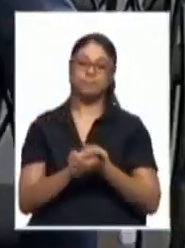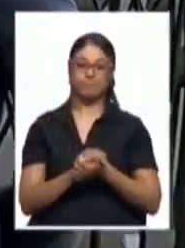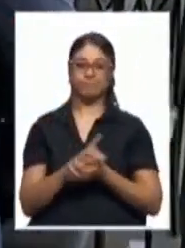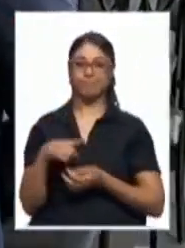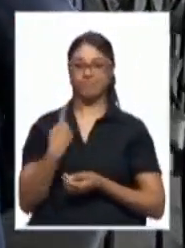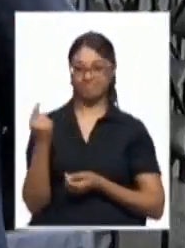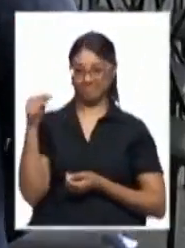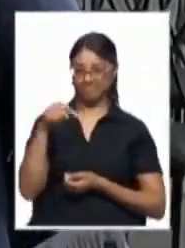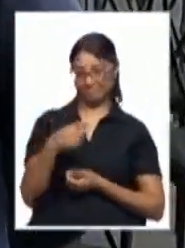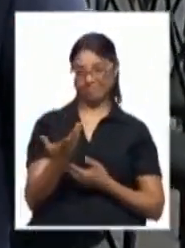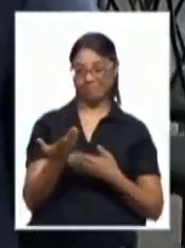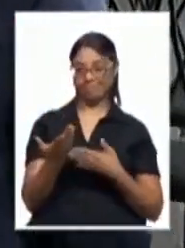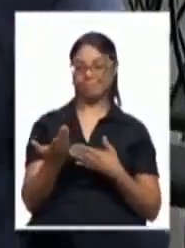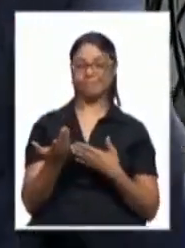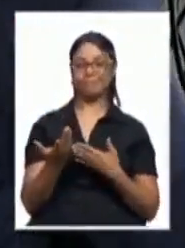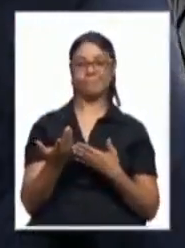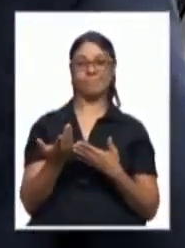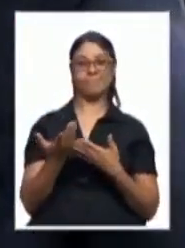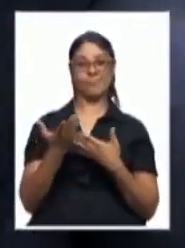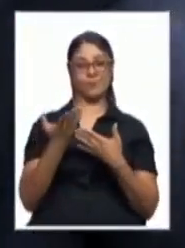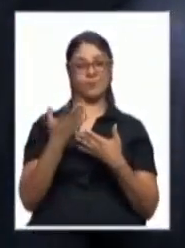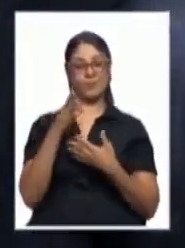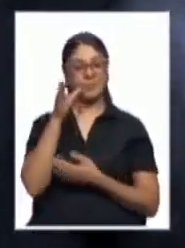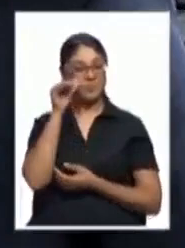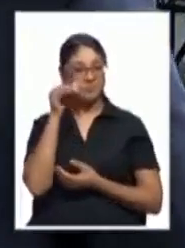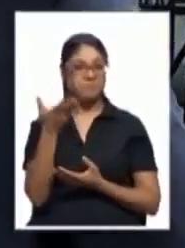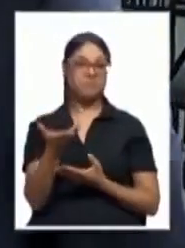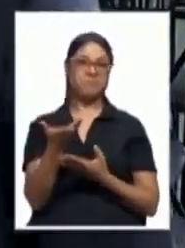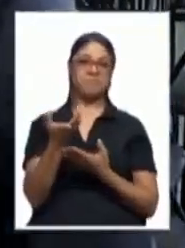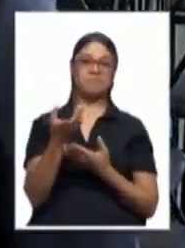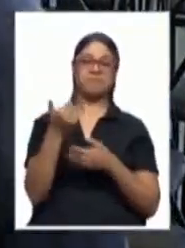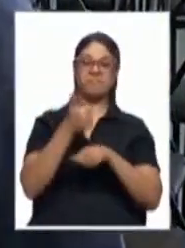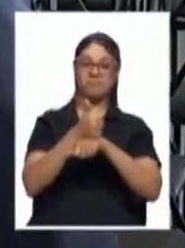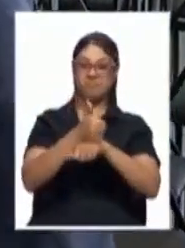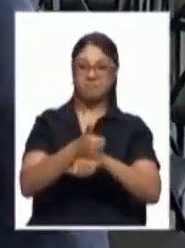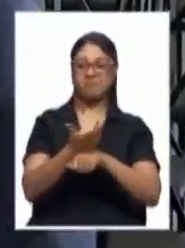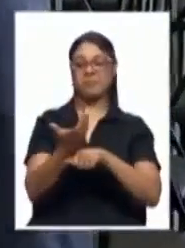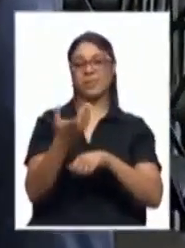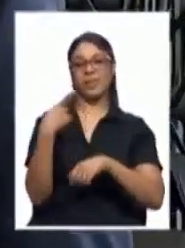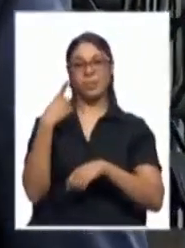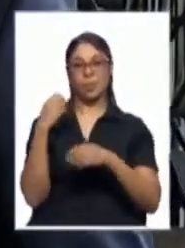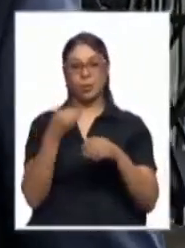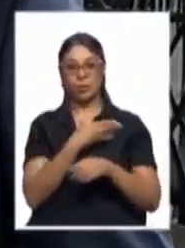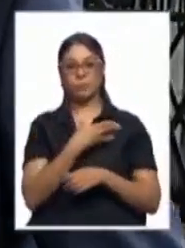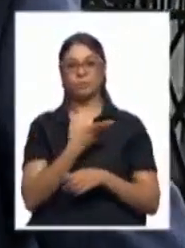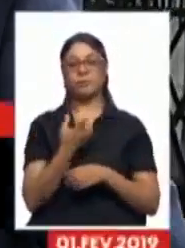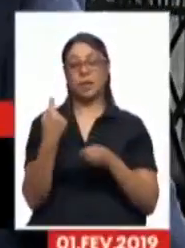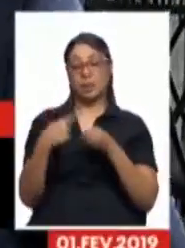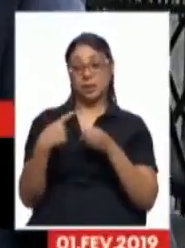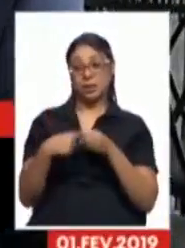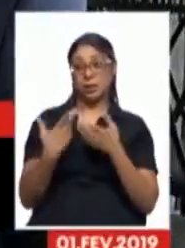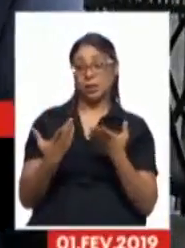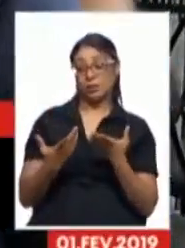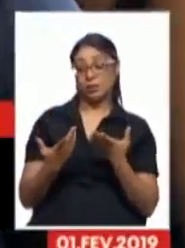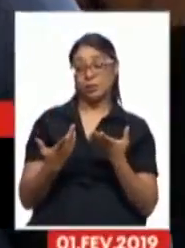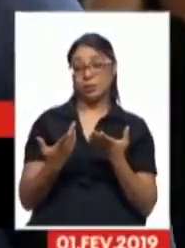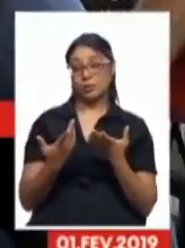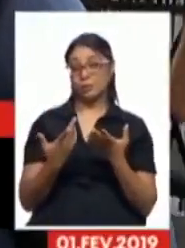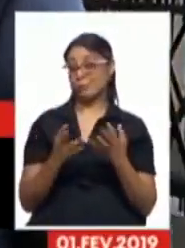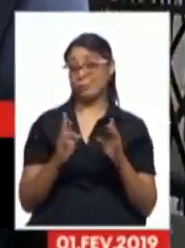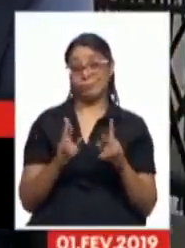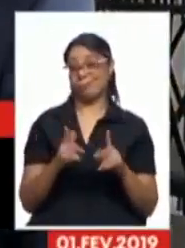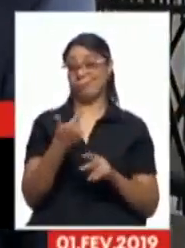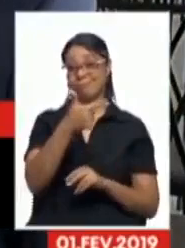a posse dos novos deputados e também do governador Romeu Zema. A Baeté não se encontra diferente dos demais